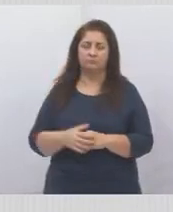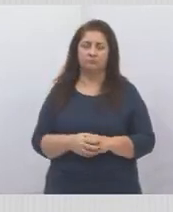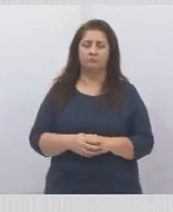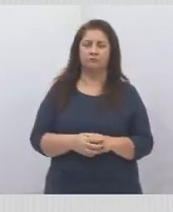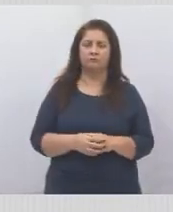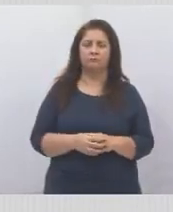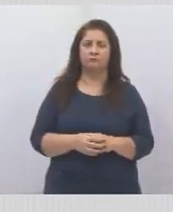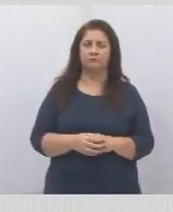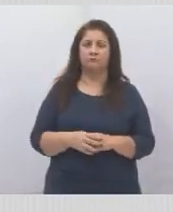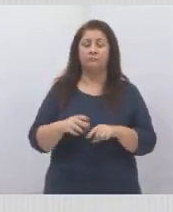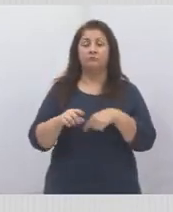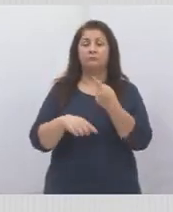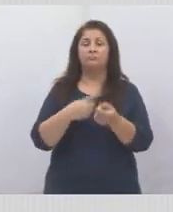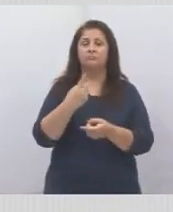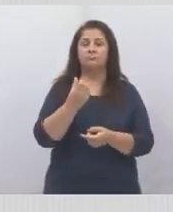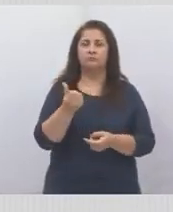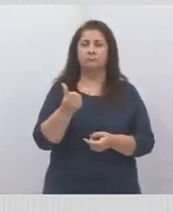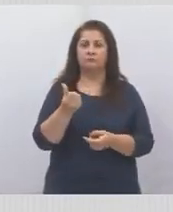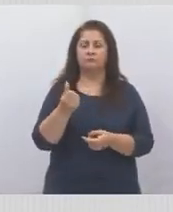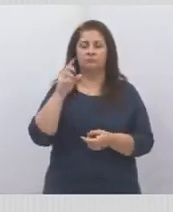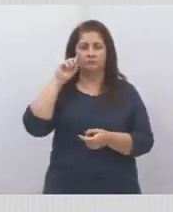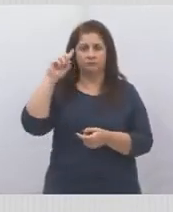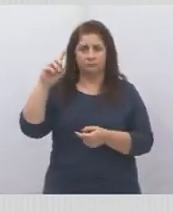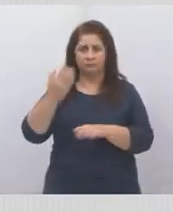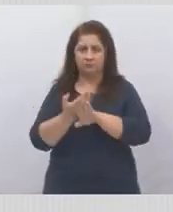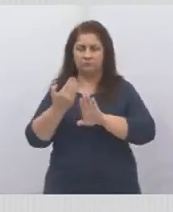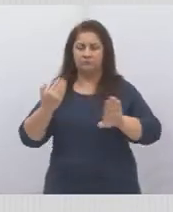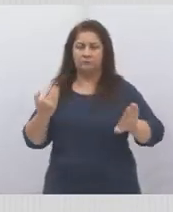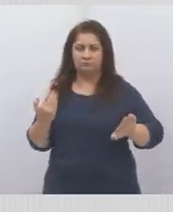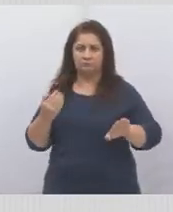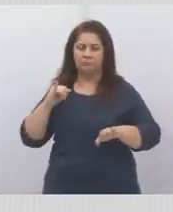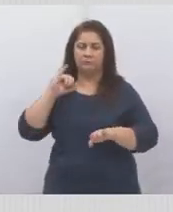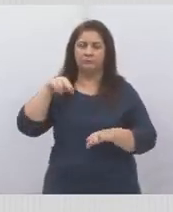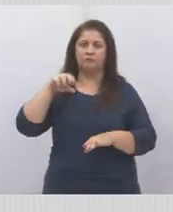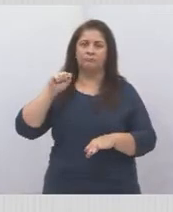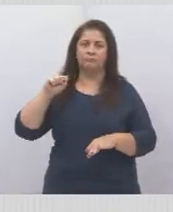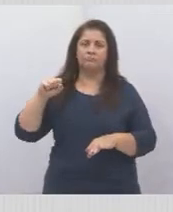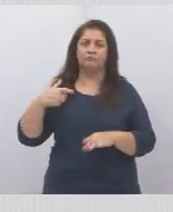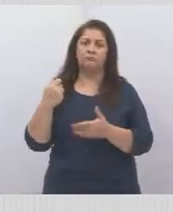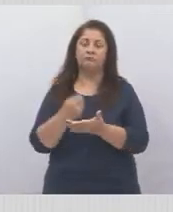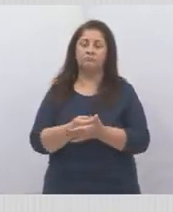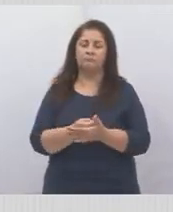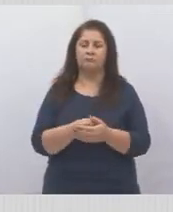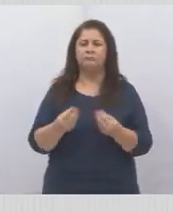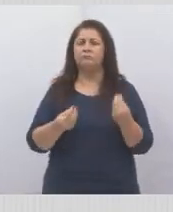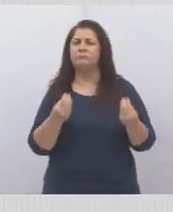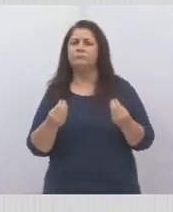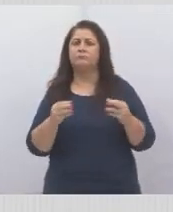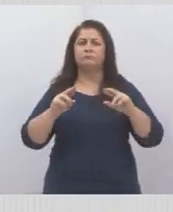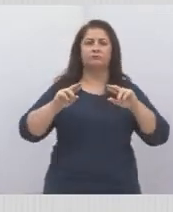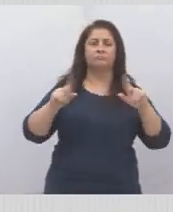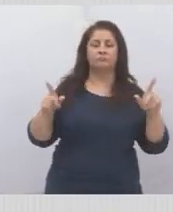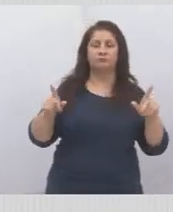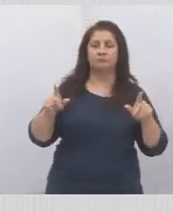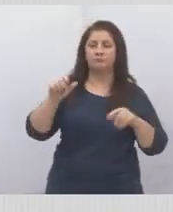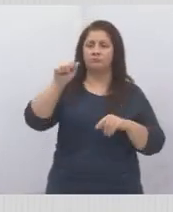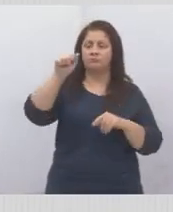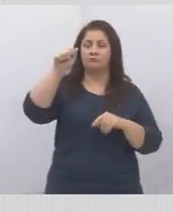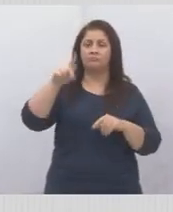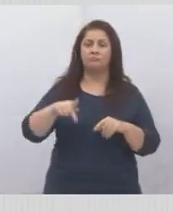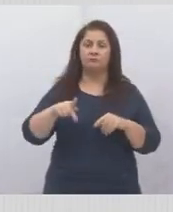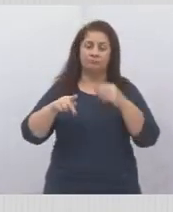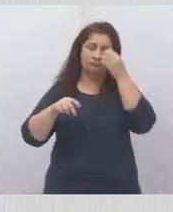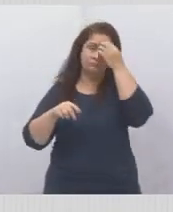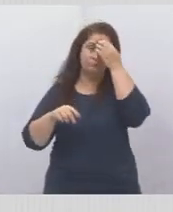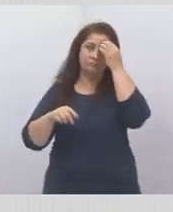a partir do 16º dia é o INSS quem tem que pagar agora qual que é a diferença entre aposentadoria por